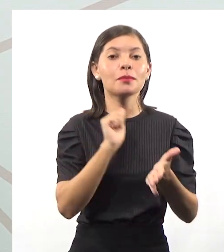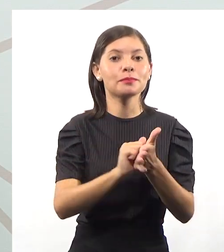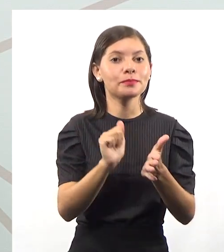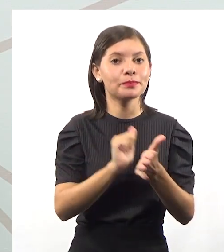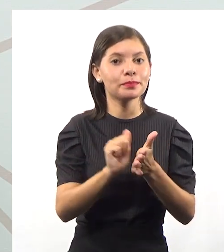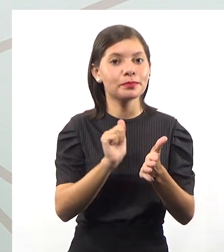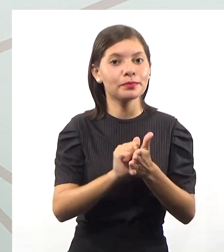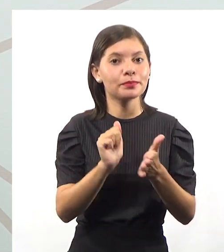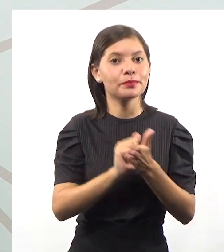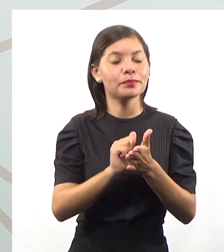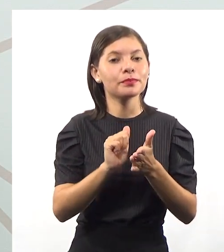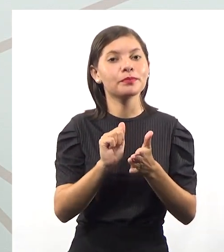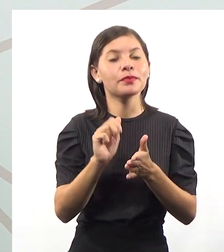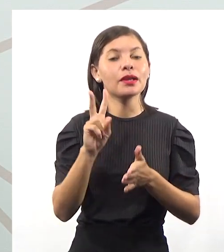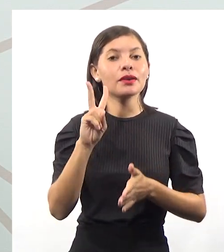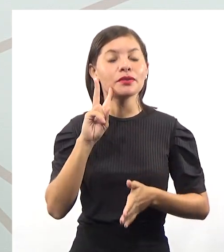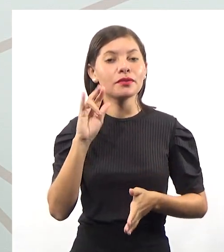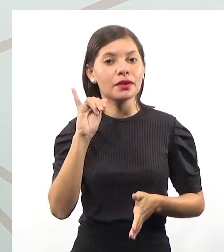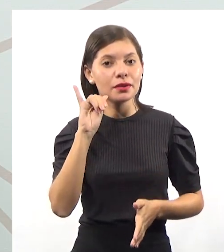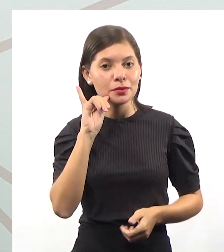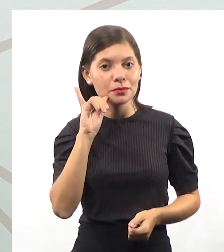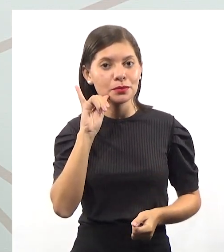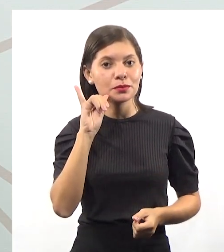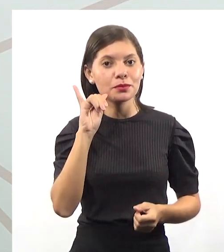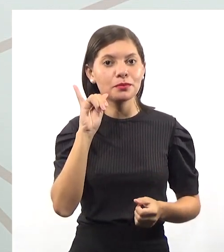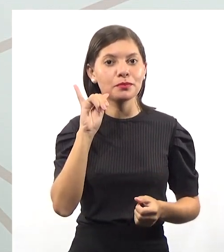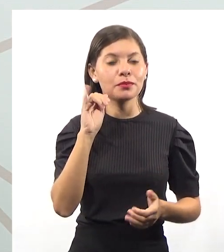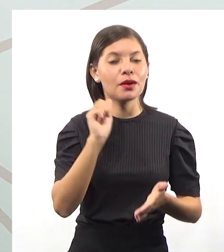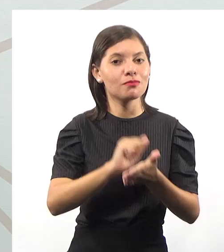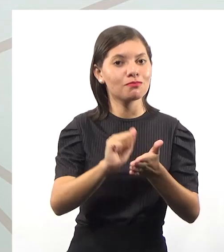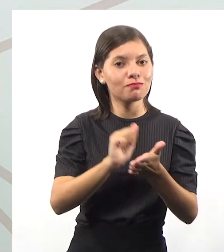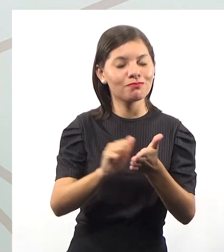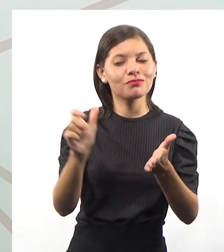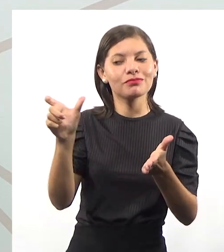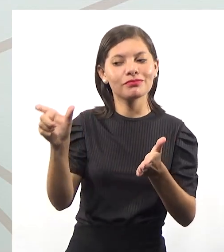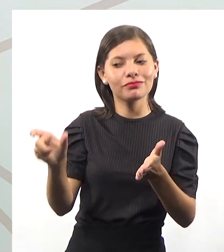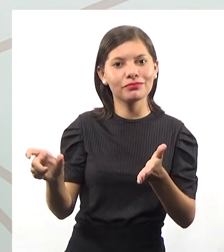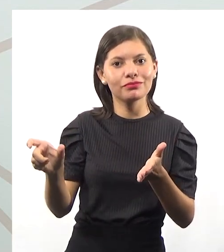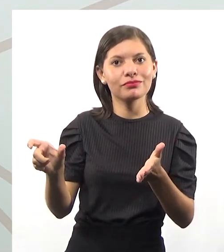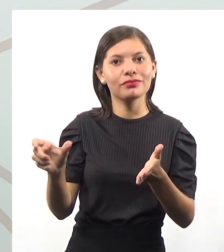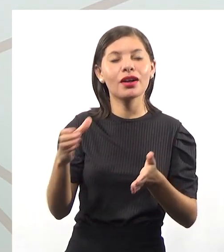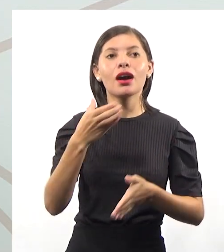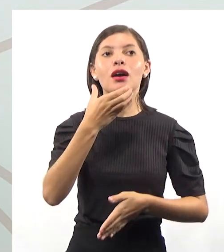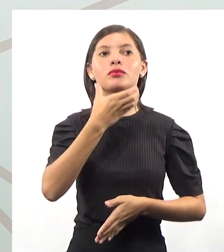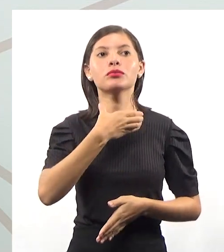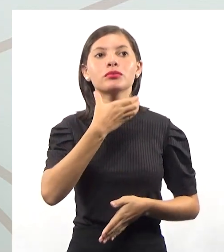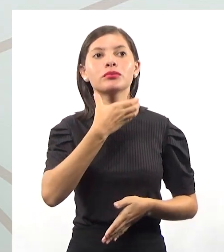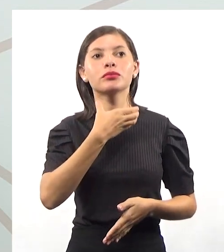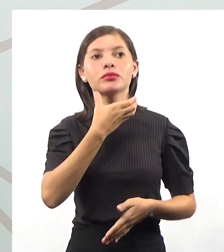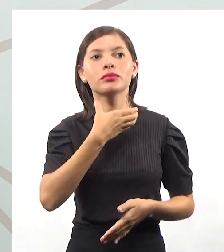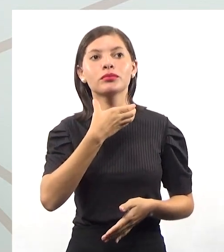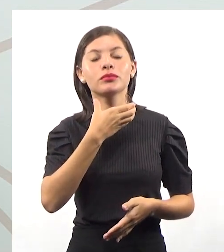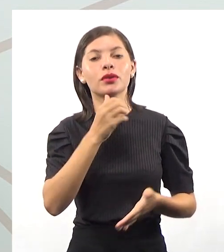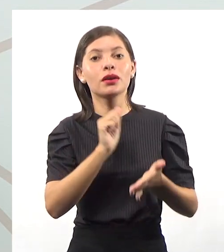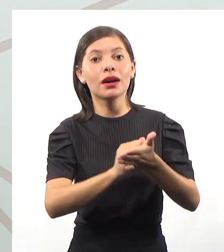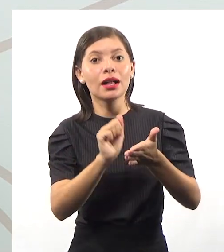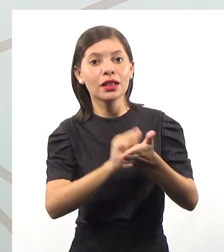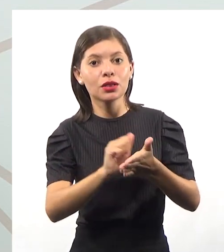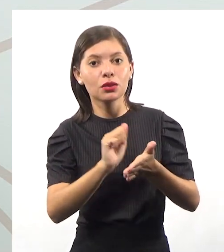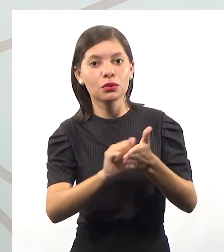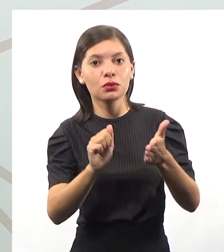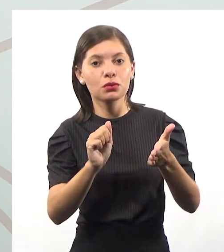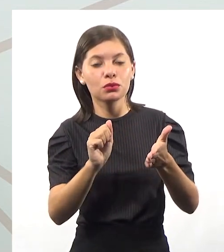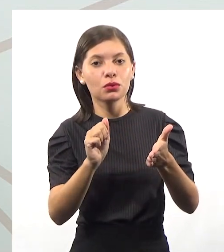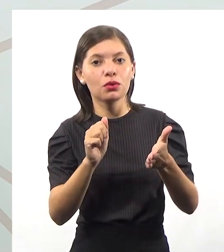próprio Vygotsky, além de outras grandes referências como a Maria Montessori, em que vão dar bastante ênfase